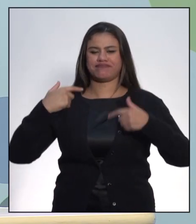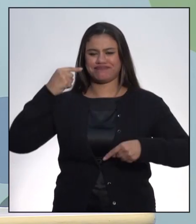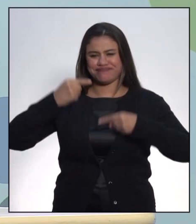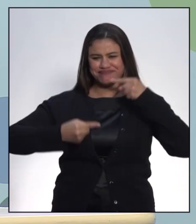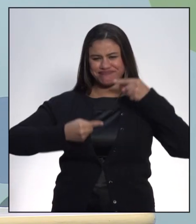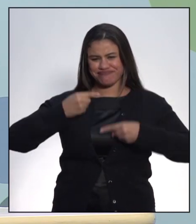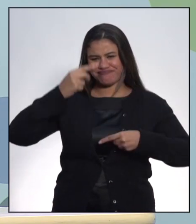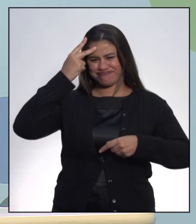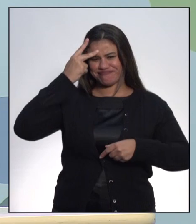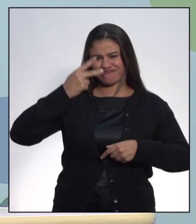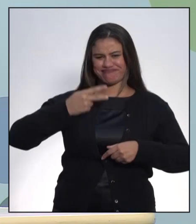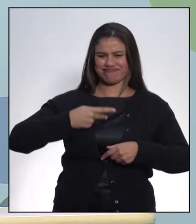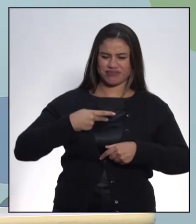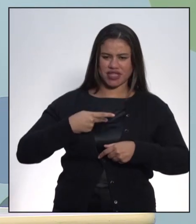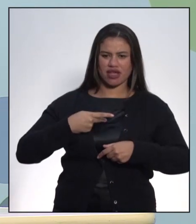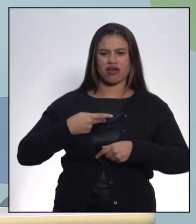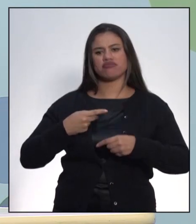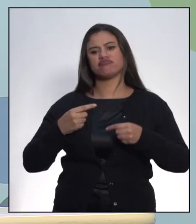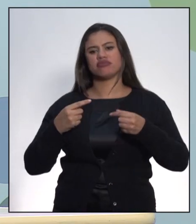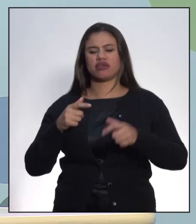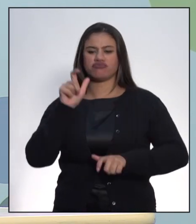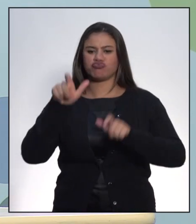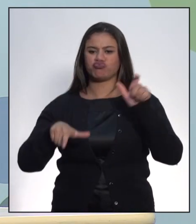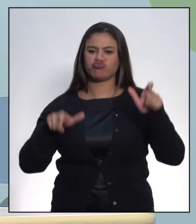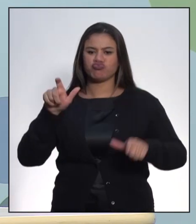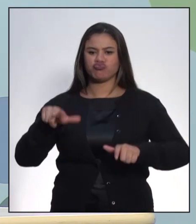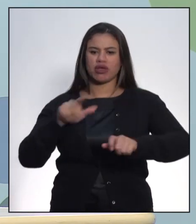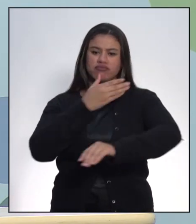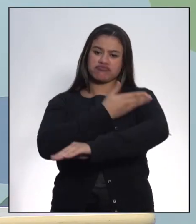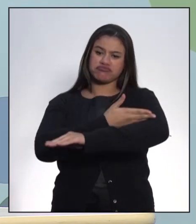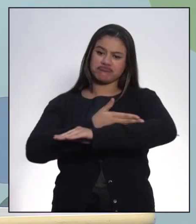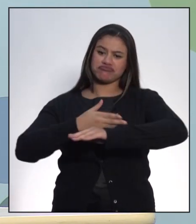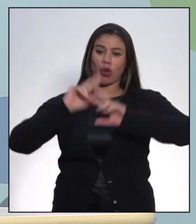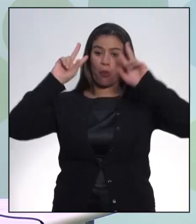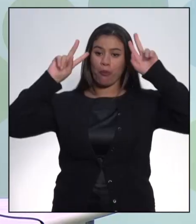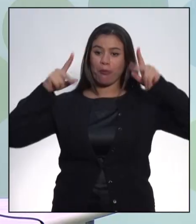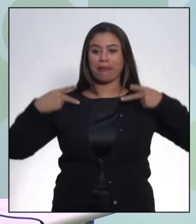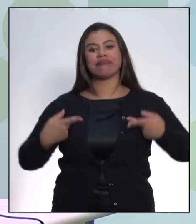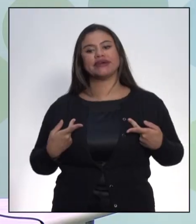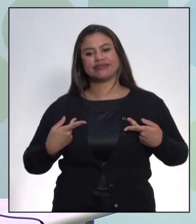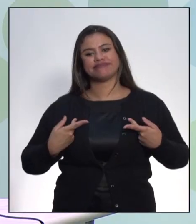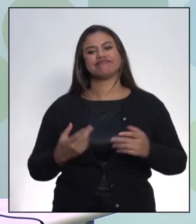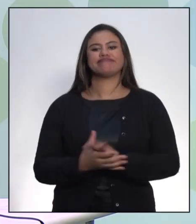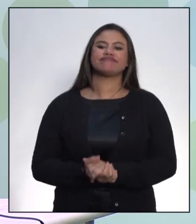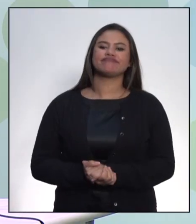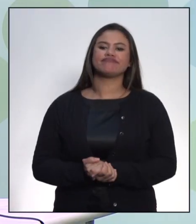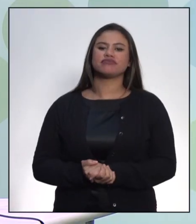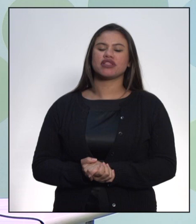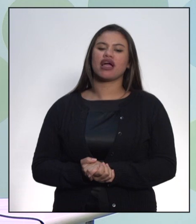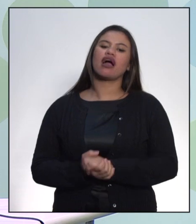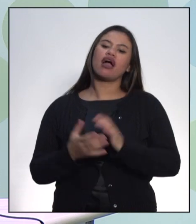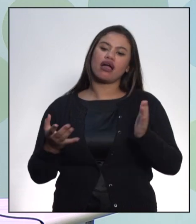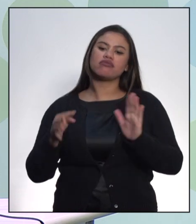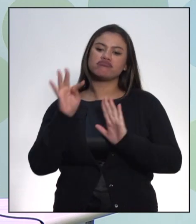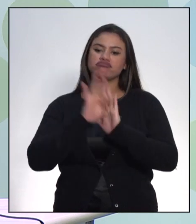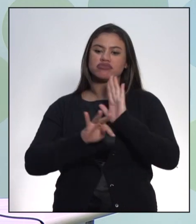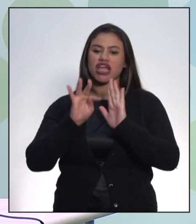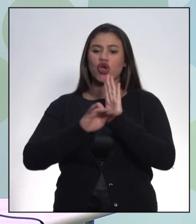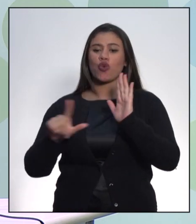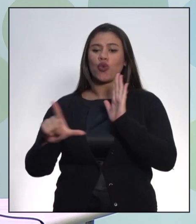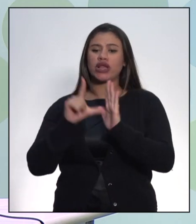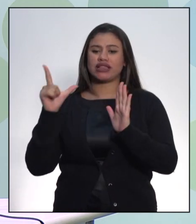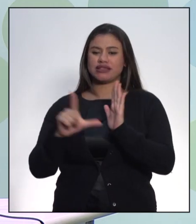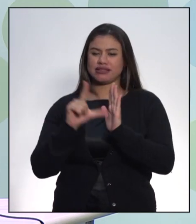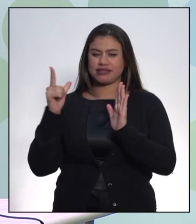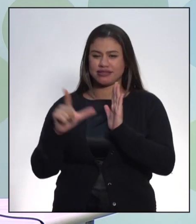costumes humanos através de personagens inanimados. Olha, quando a gente está lendo um texto literário, a gente tem que notar